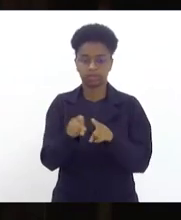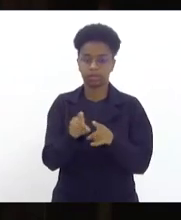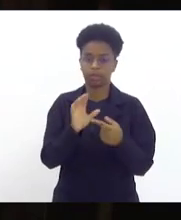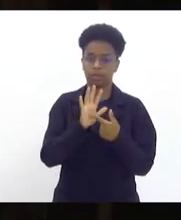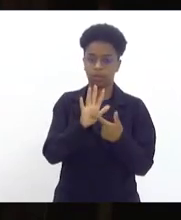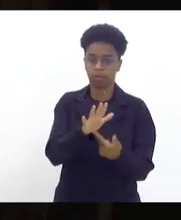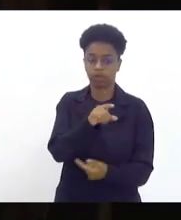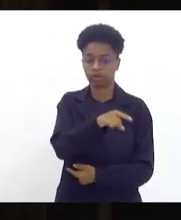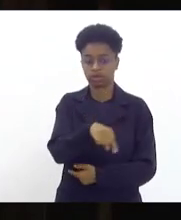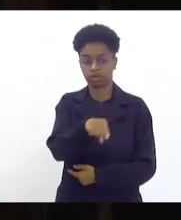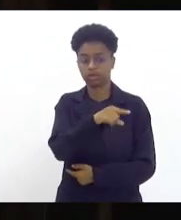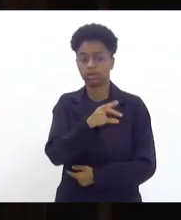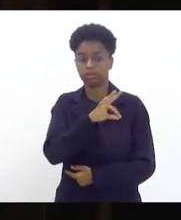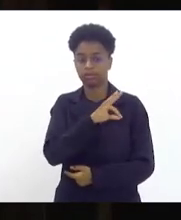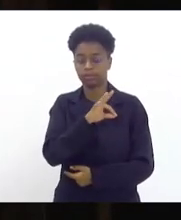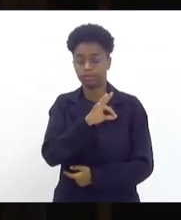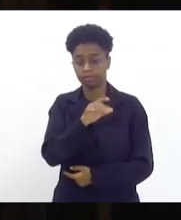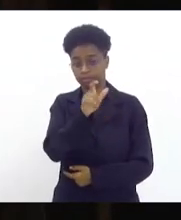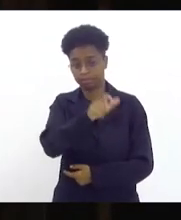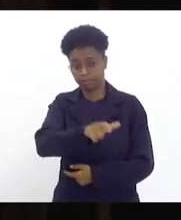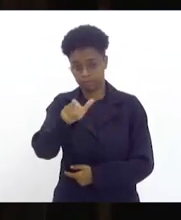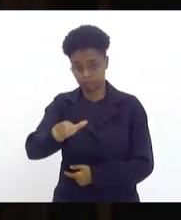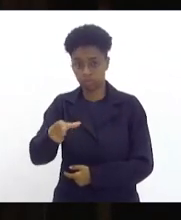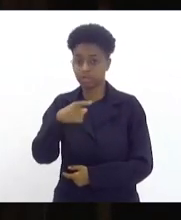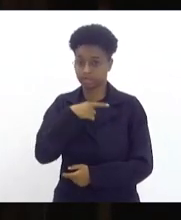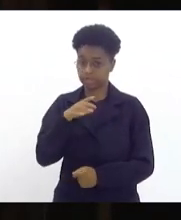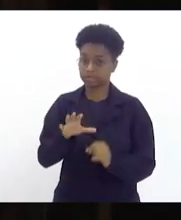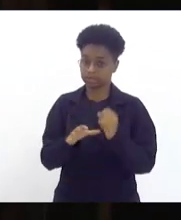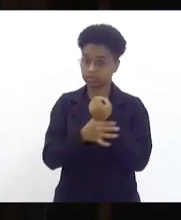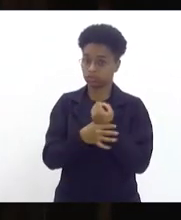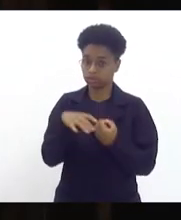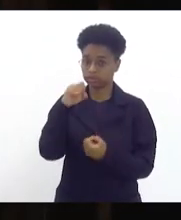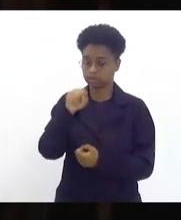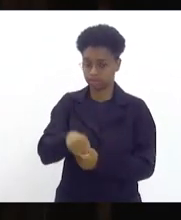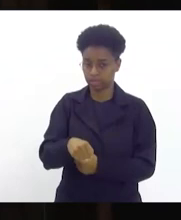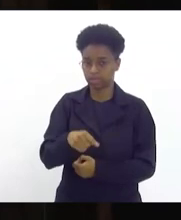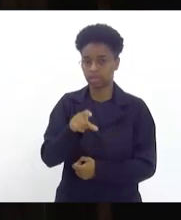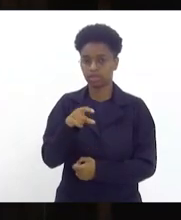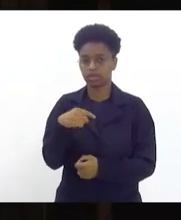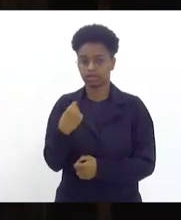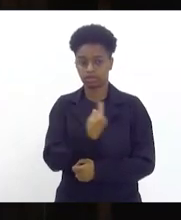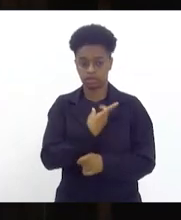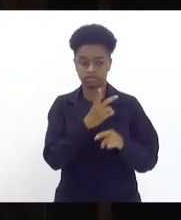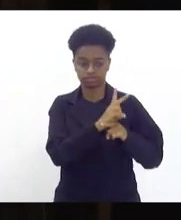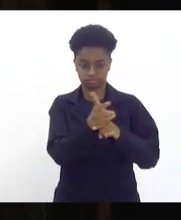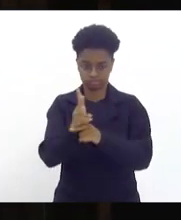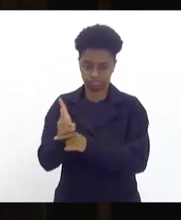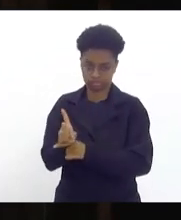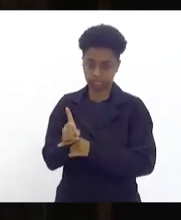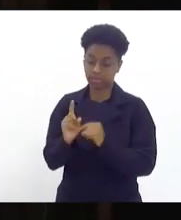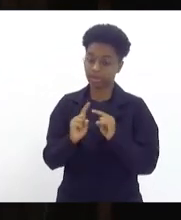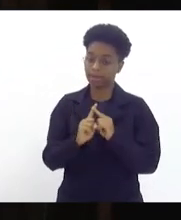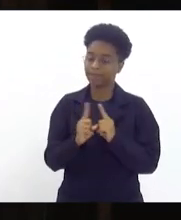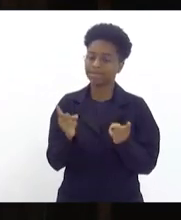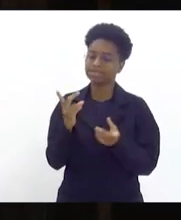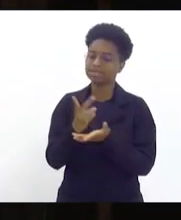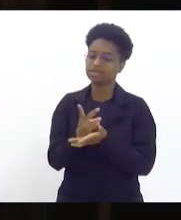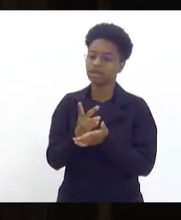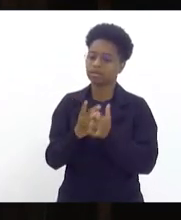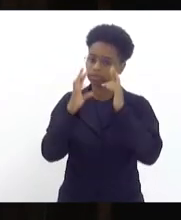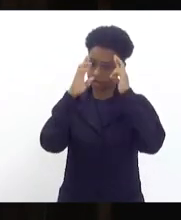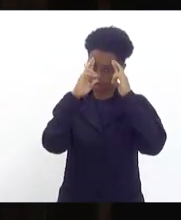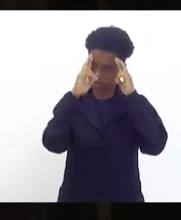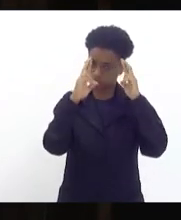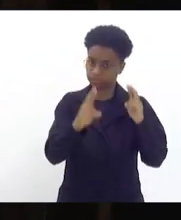para essas pessoas que é ali tem segurança tem estão sendo visto estão sendo olhados mas sempre respeitando